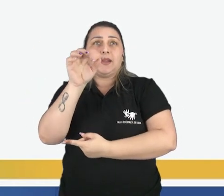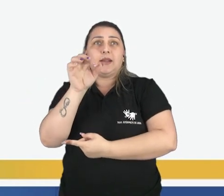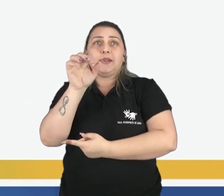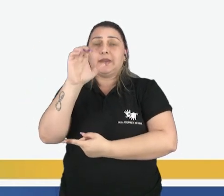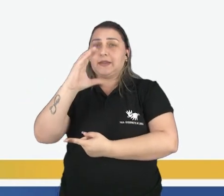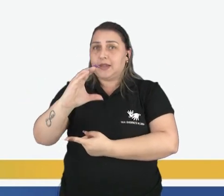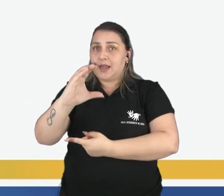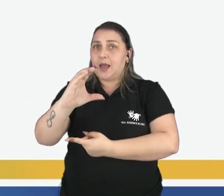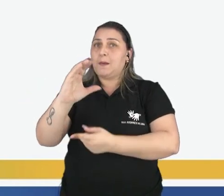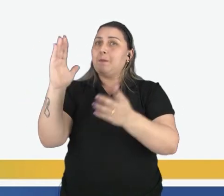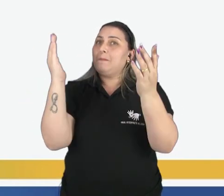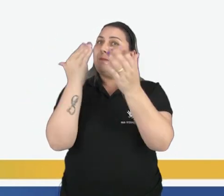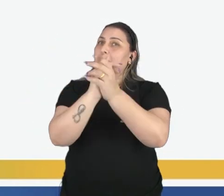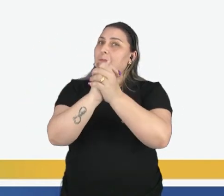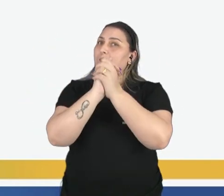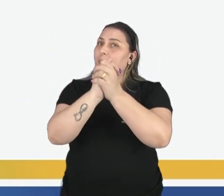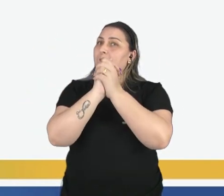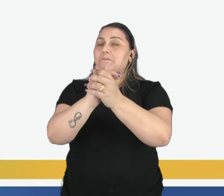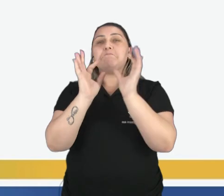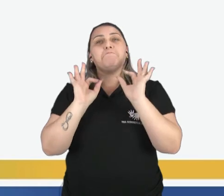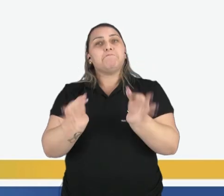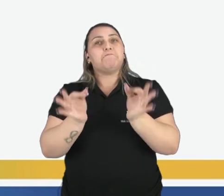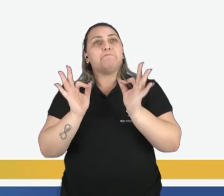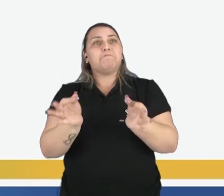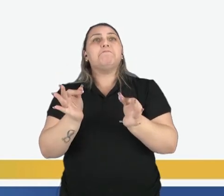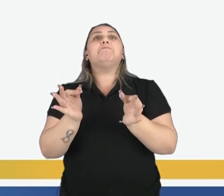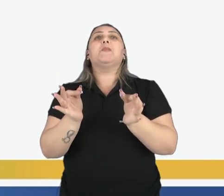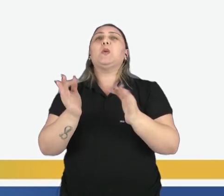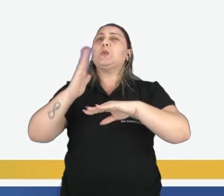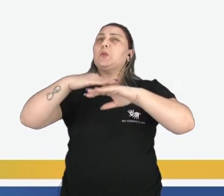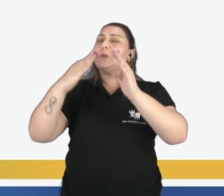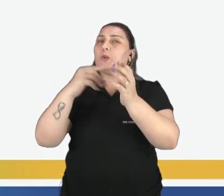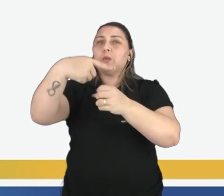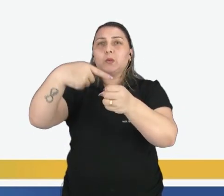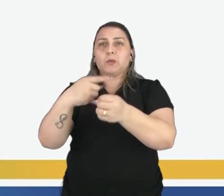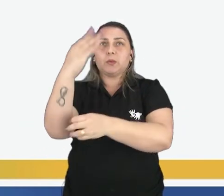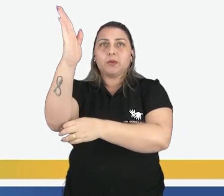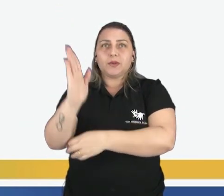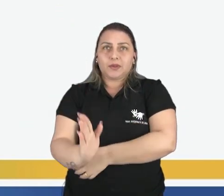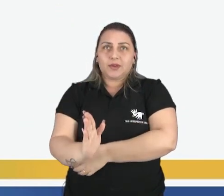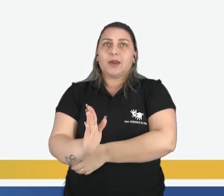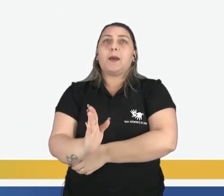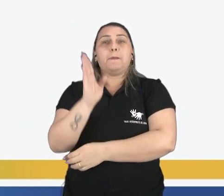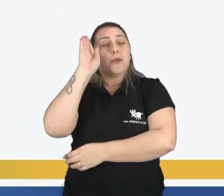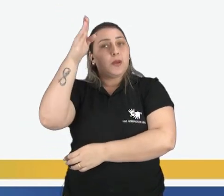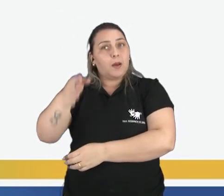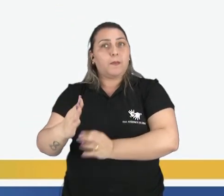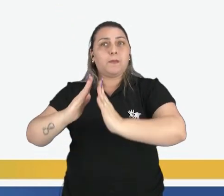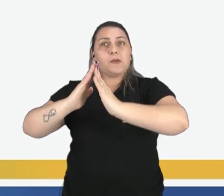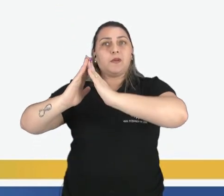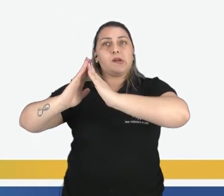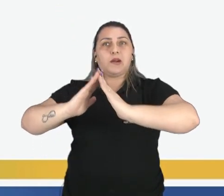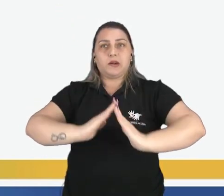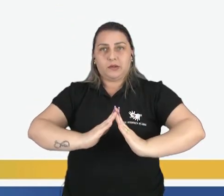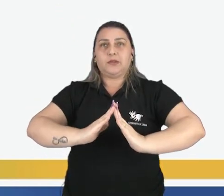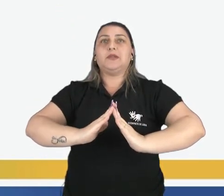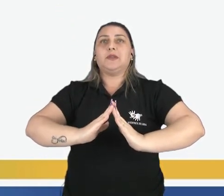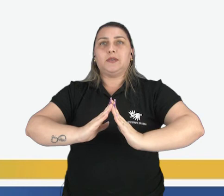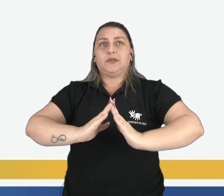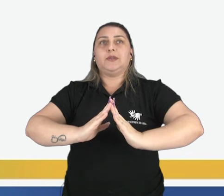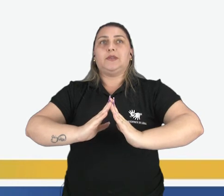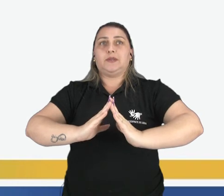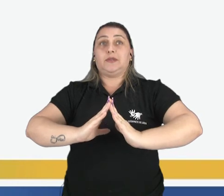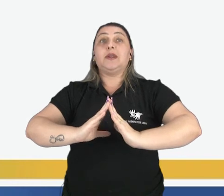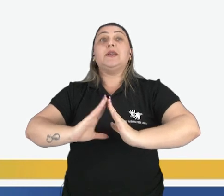letra C, tá certo! Praticamente todos os municípios brasileiros, principalmente as periferias dos